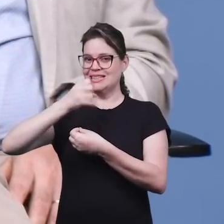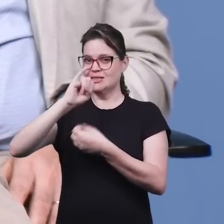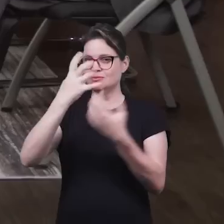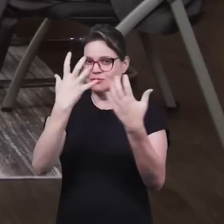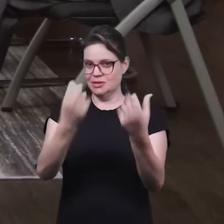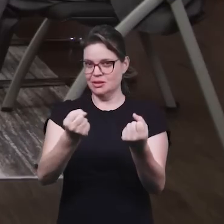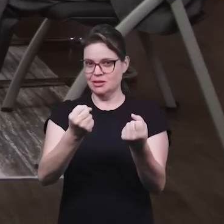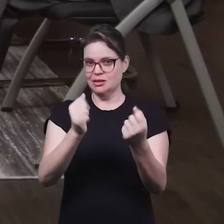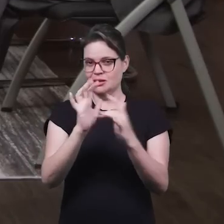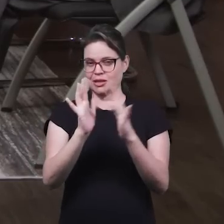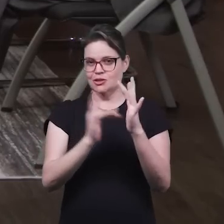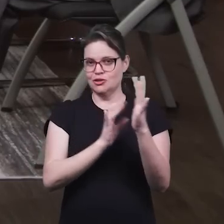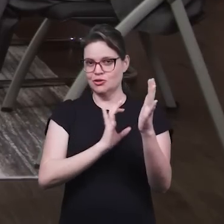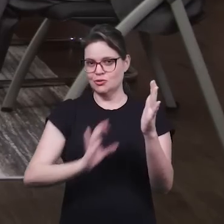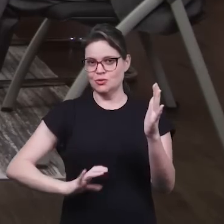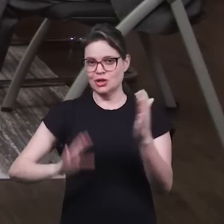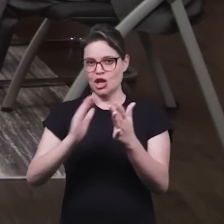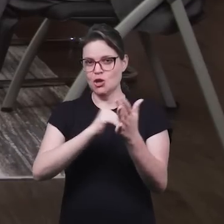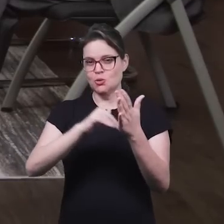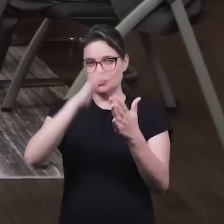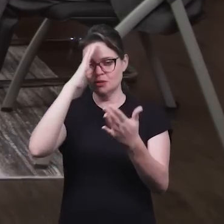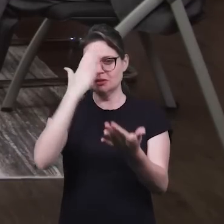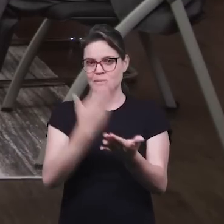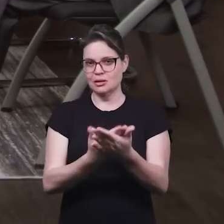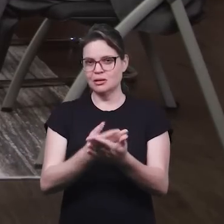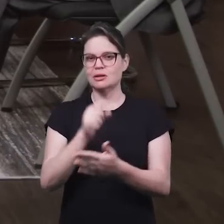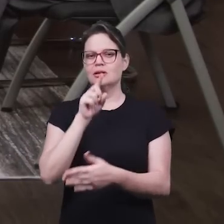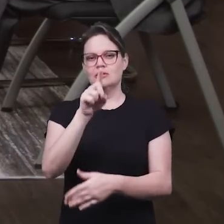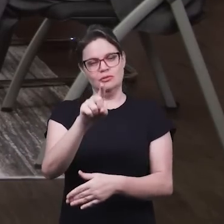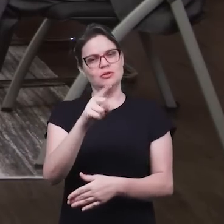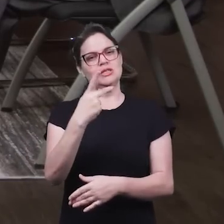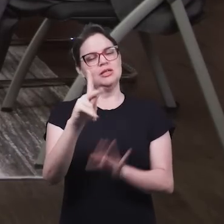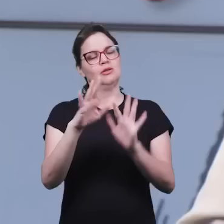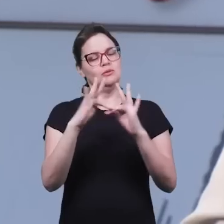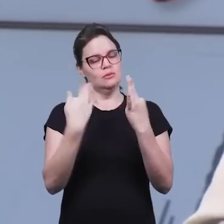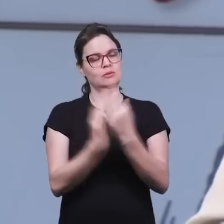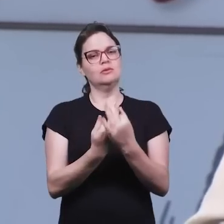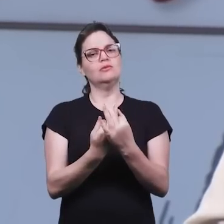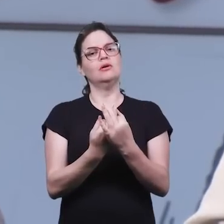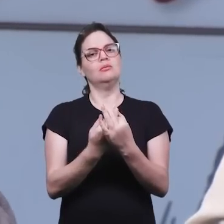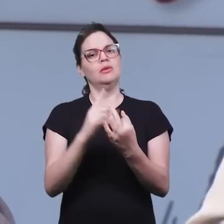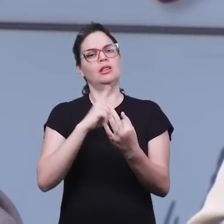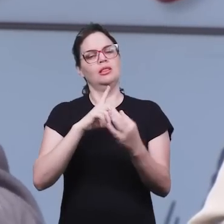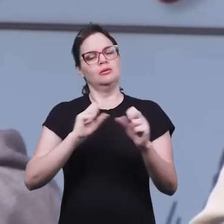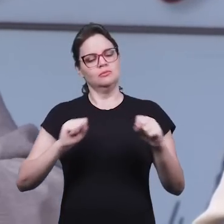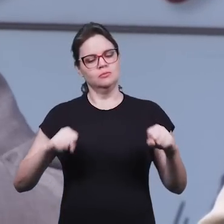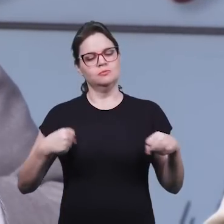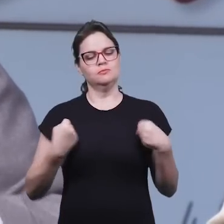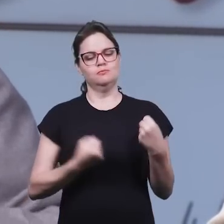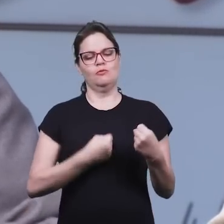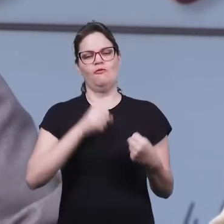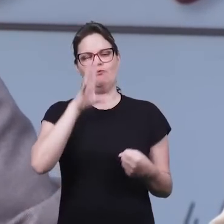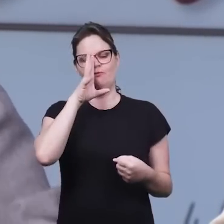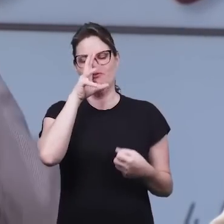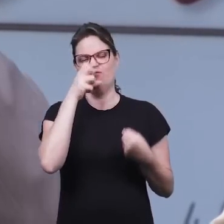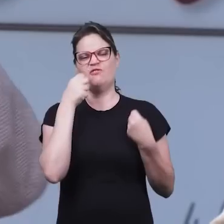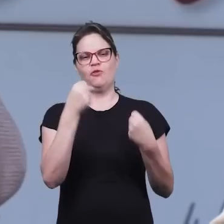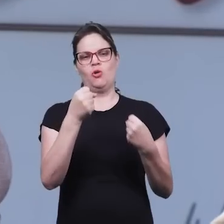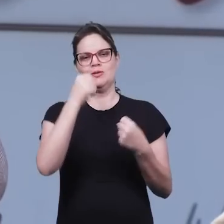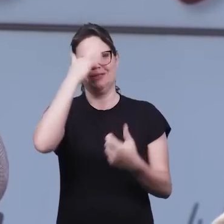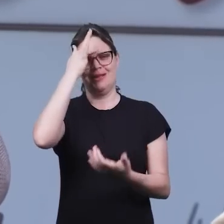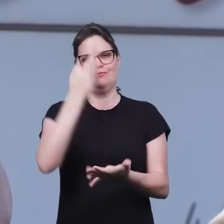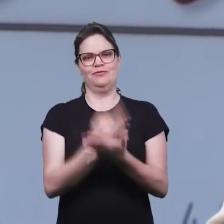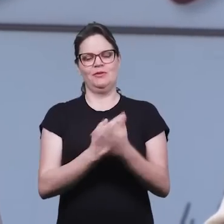essa verdade, crer em tudo que foi dito, o senhor, a senhora, a sua família estão sendo fortalecidos